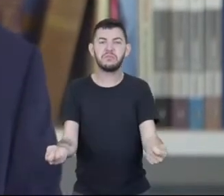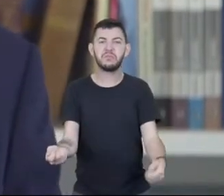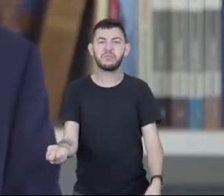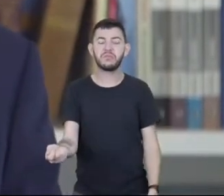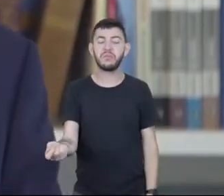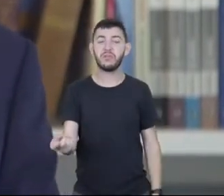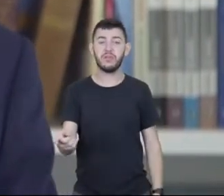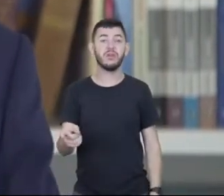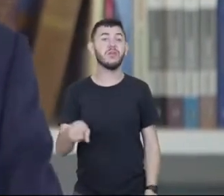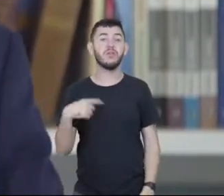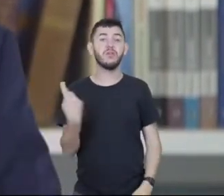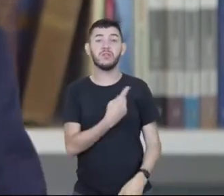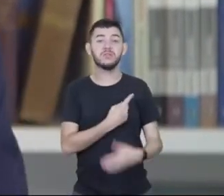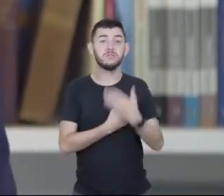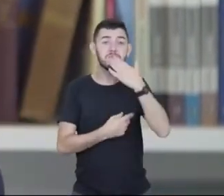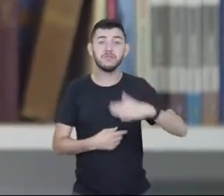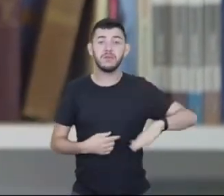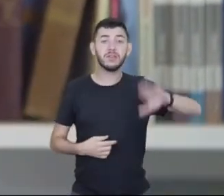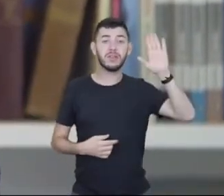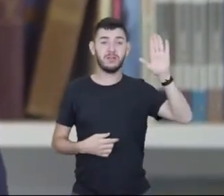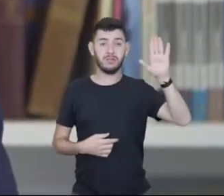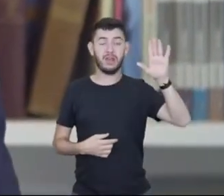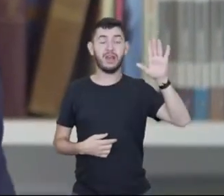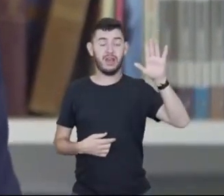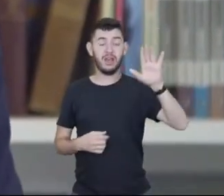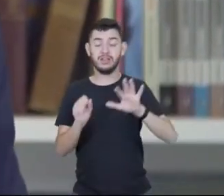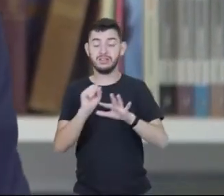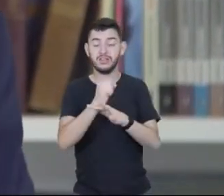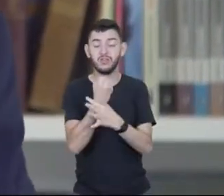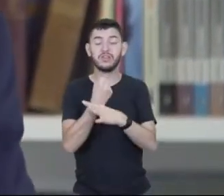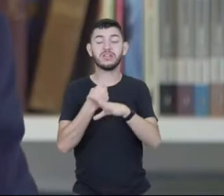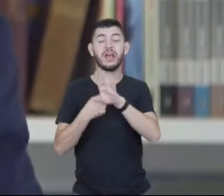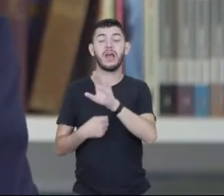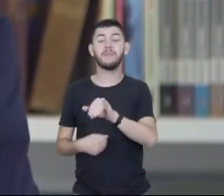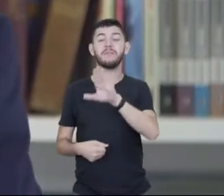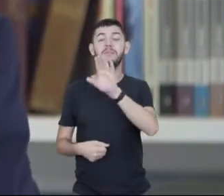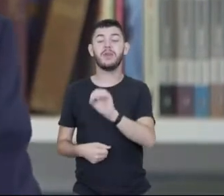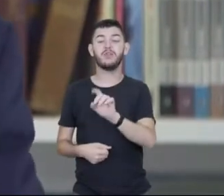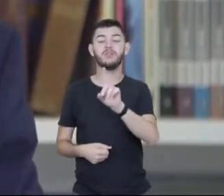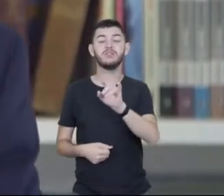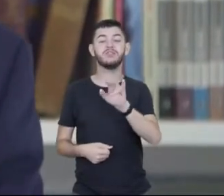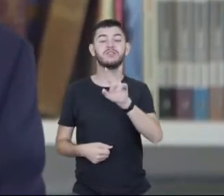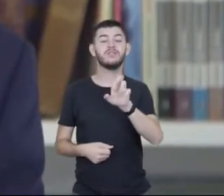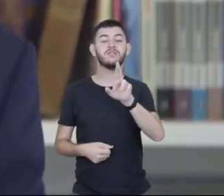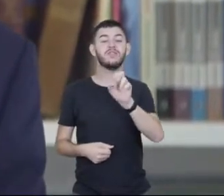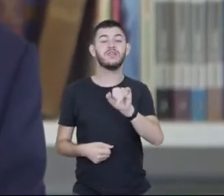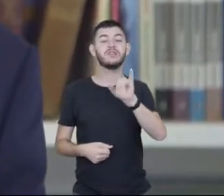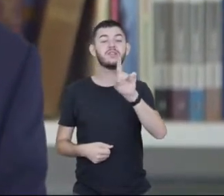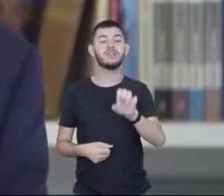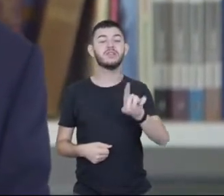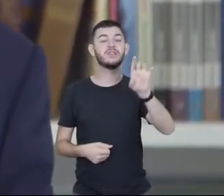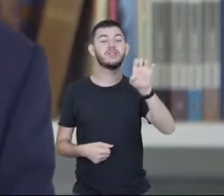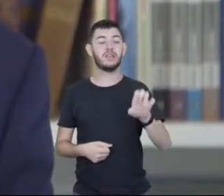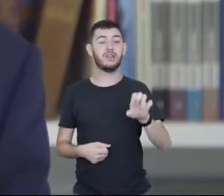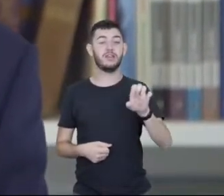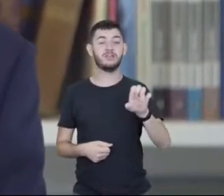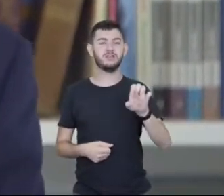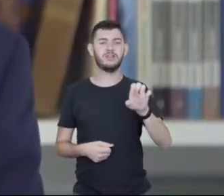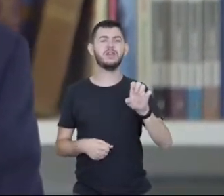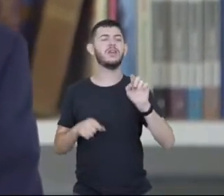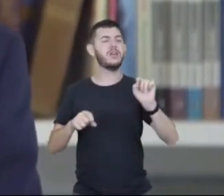biodiversidade resguardado e valorizar a riqueza e variedade do nosso meio ambiente